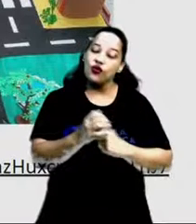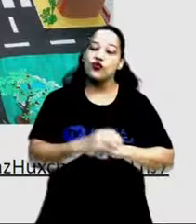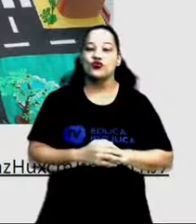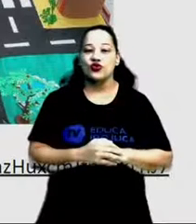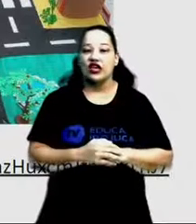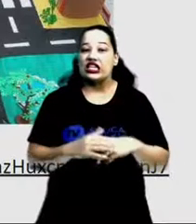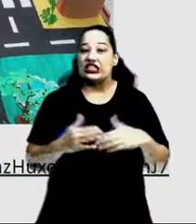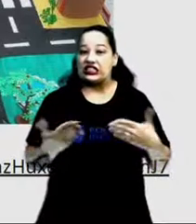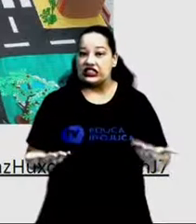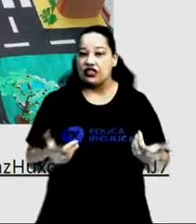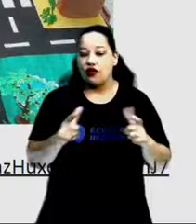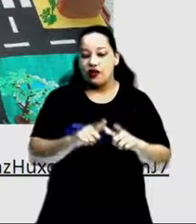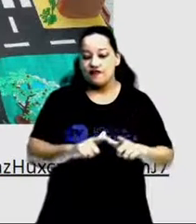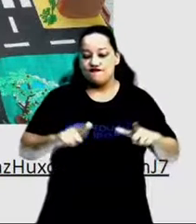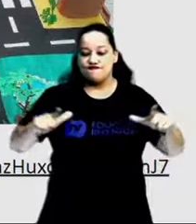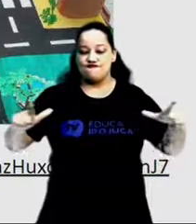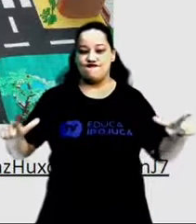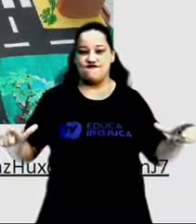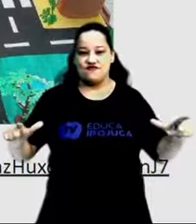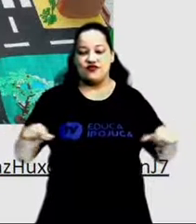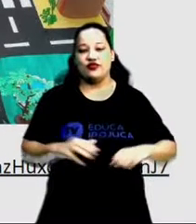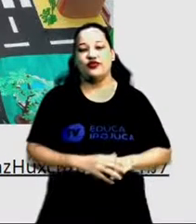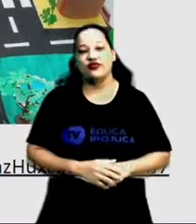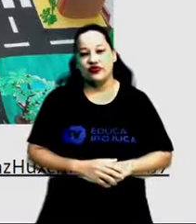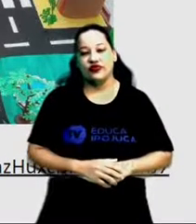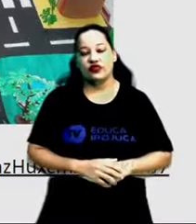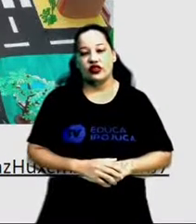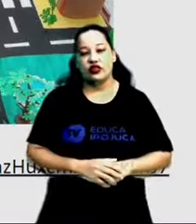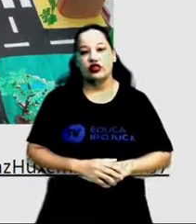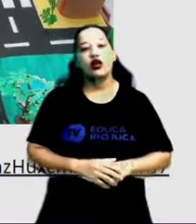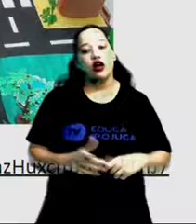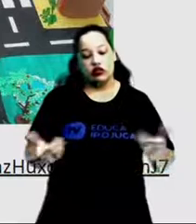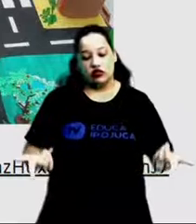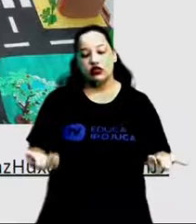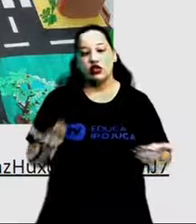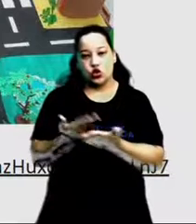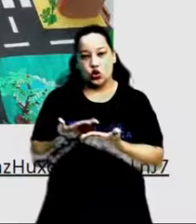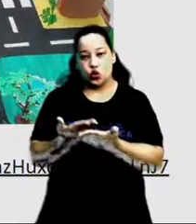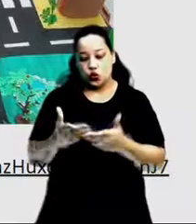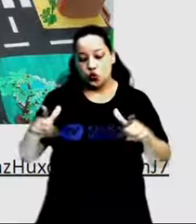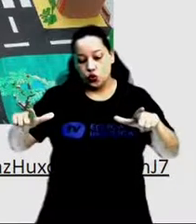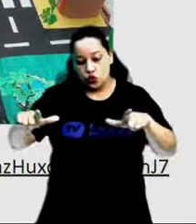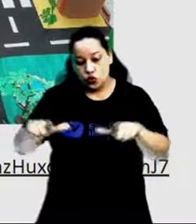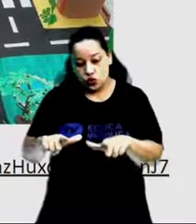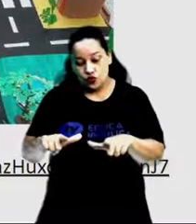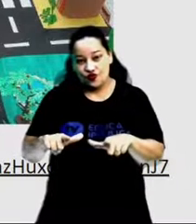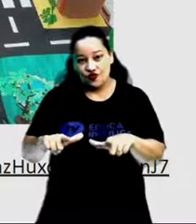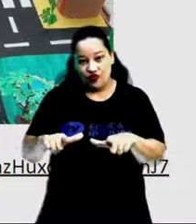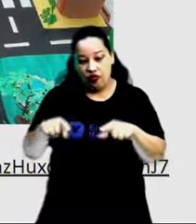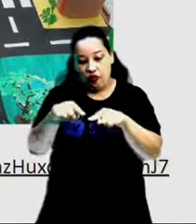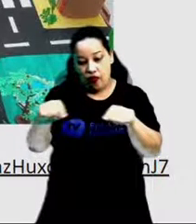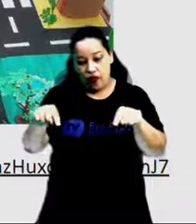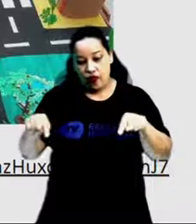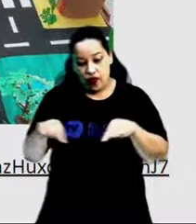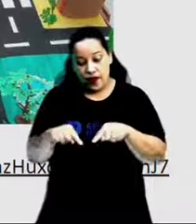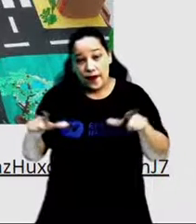estrutura mais ampla. A da sala de aula é um espaço restrito,